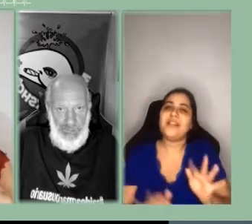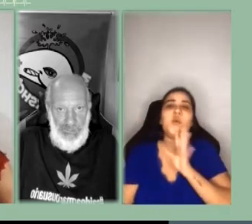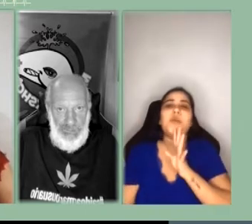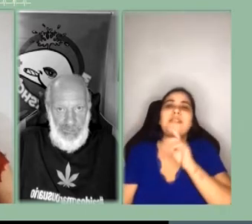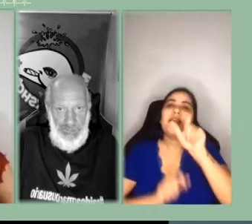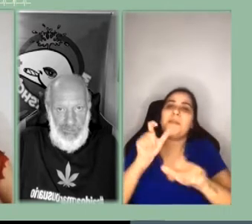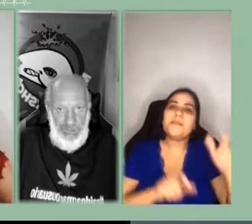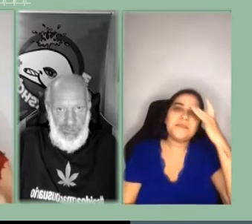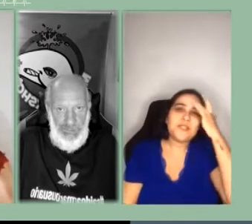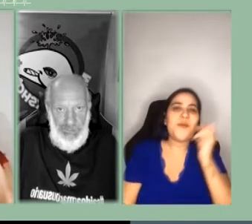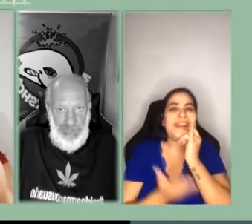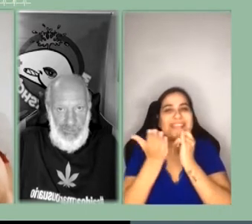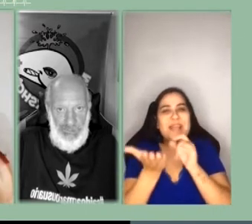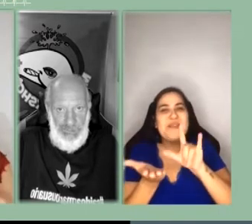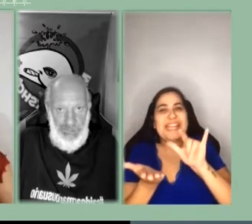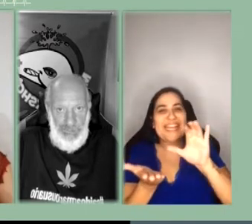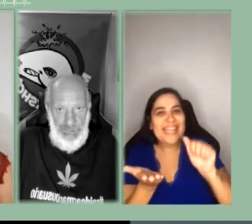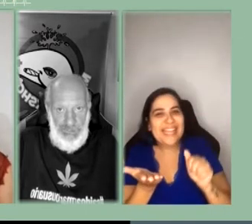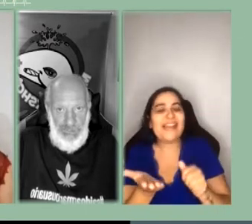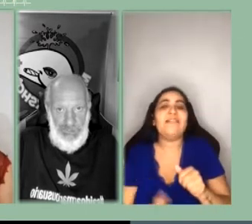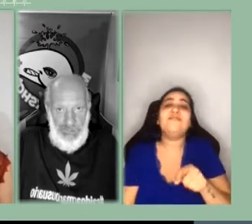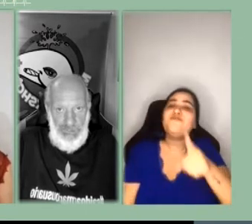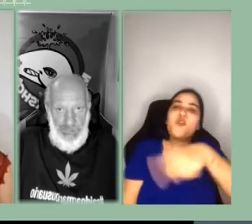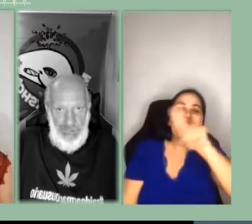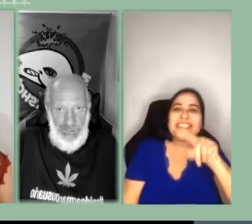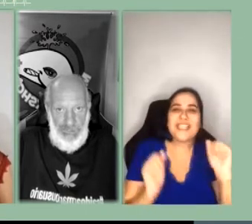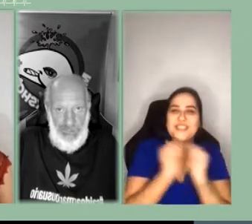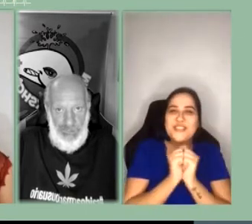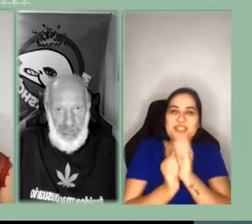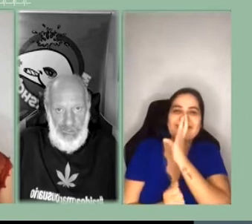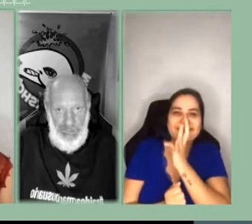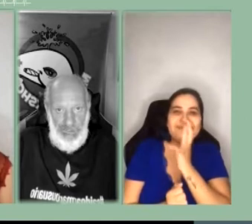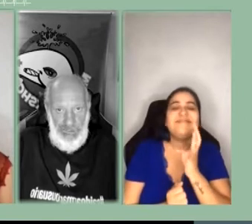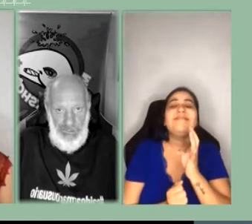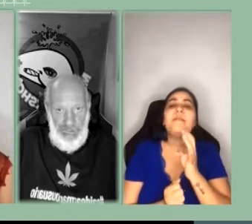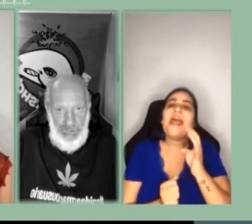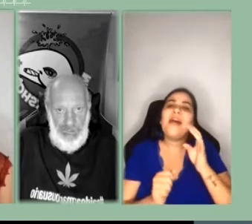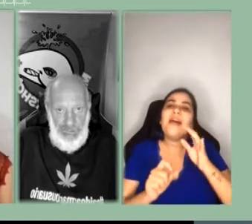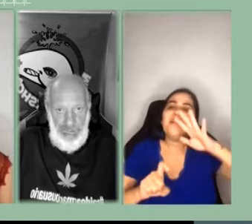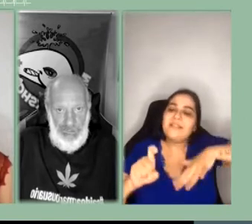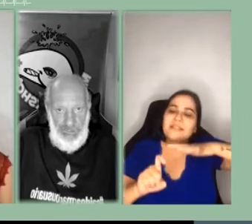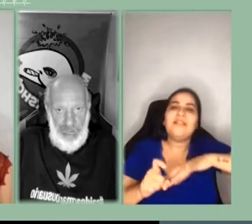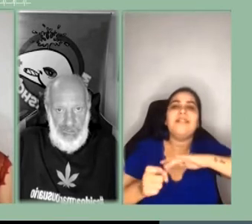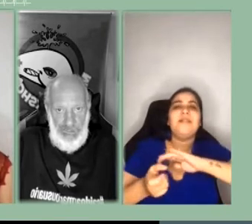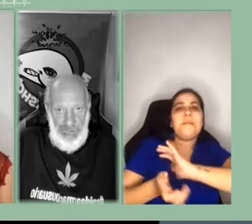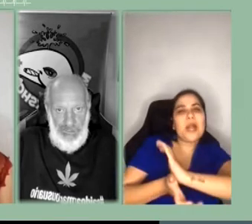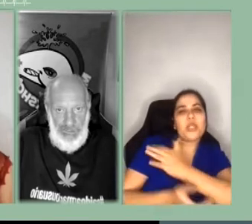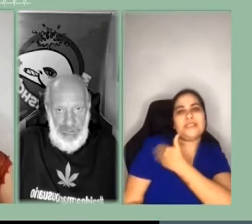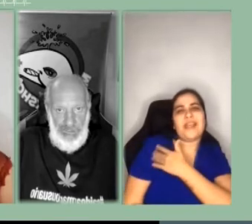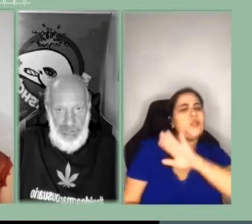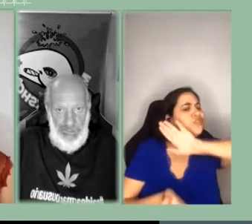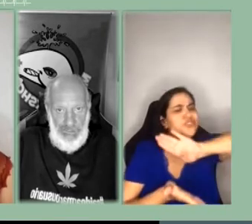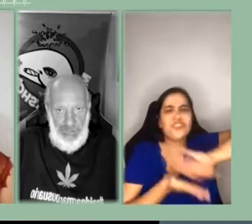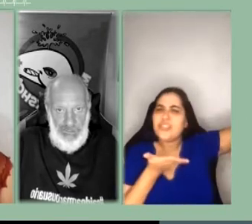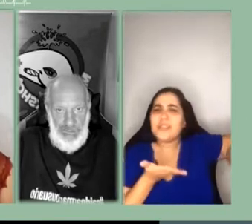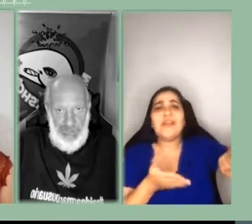como Lilica, como vocês, para poder desmistificar esse sentido da maconha e trazer ela para a